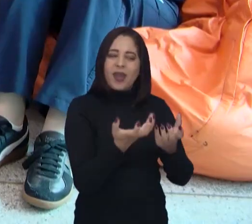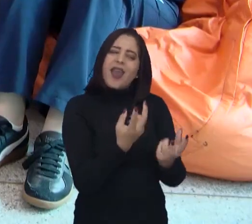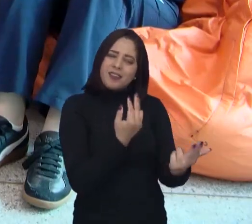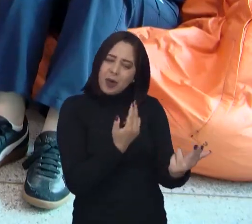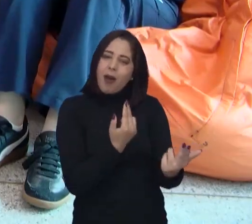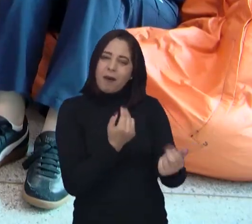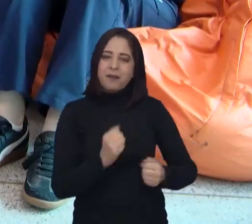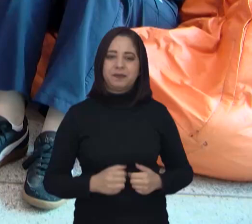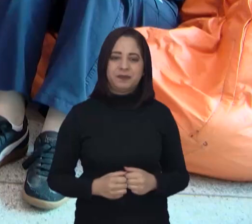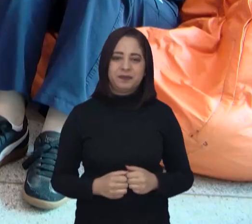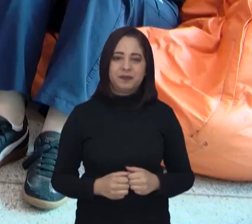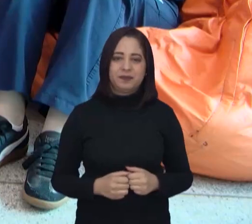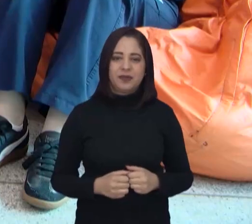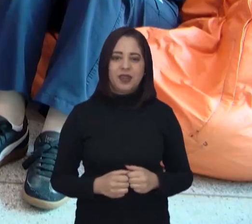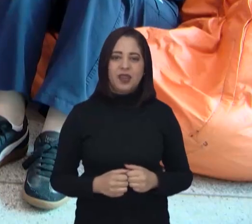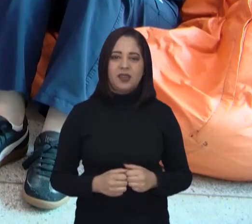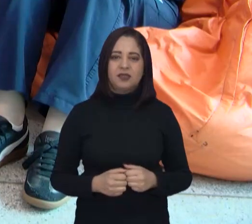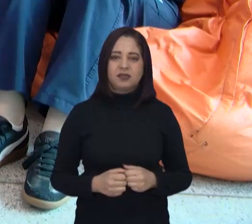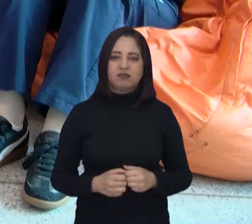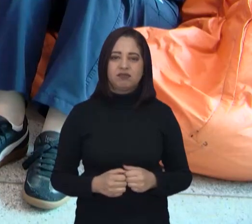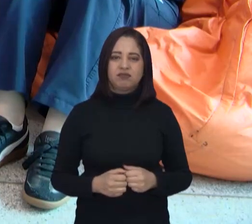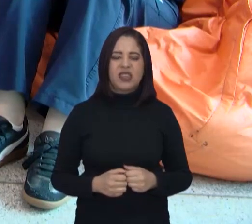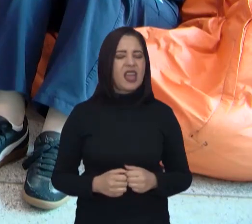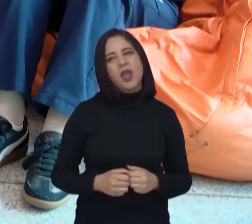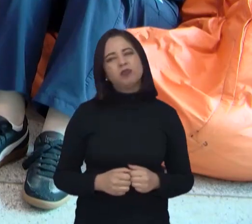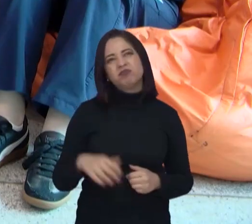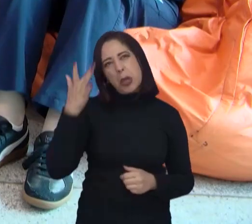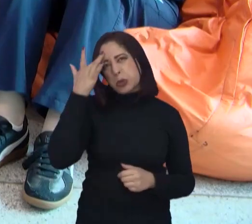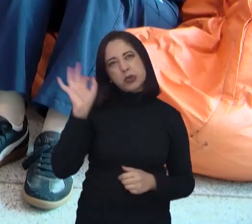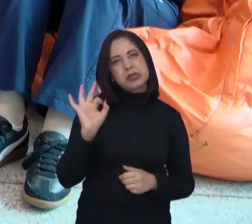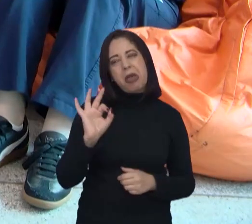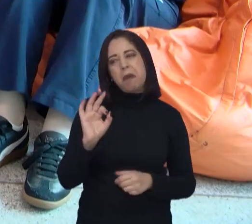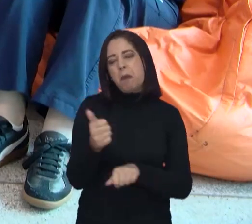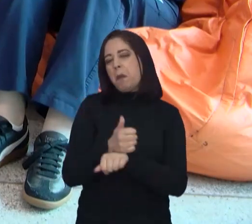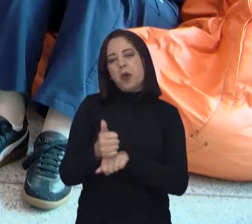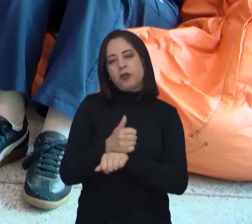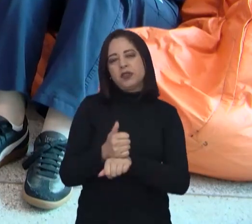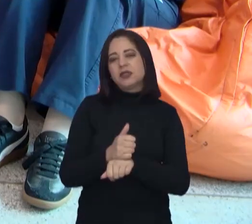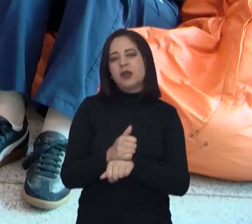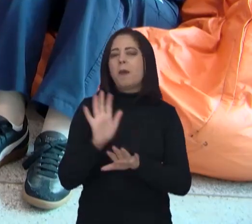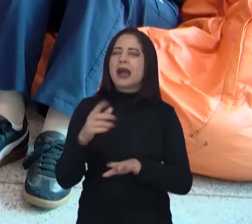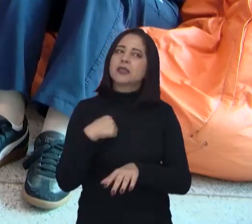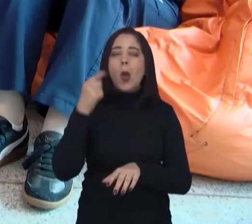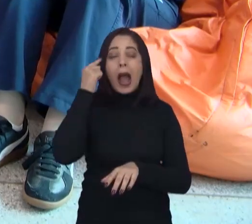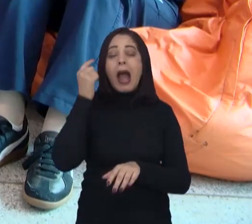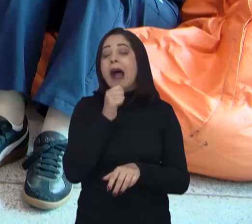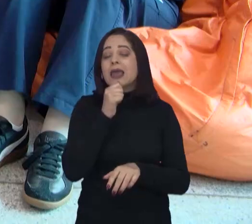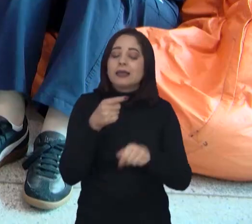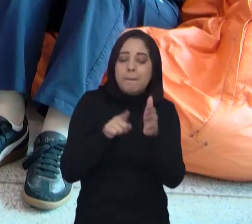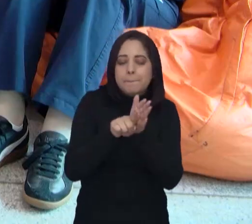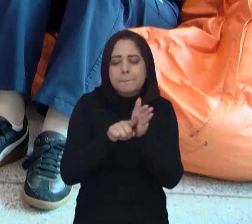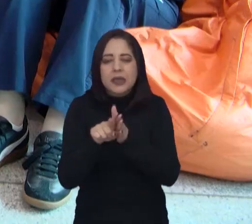é. Eu ainda não tenho uma carreira definida assim em mente, mas eu estou procurando saber mais para